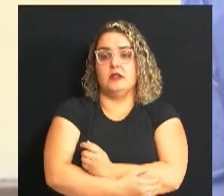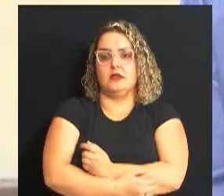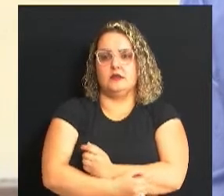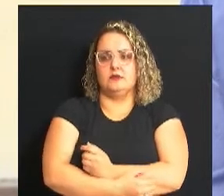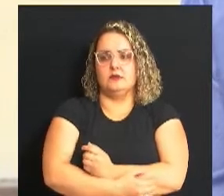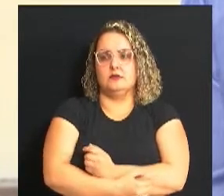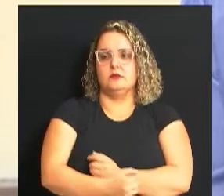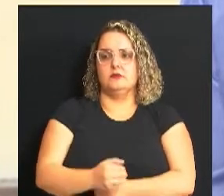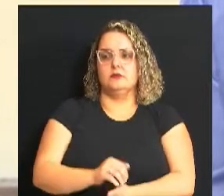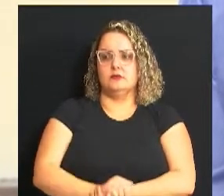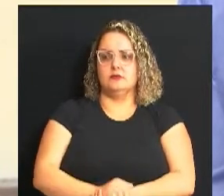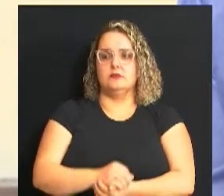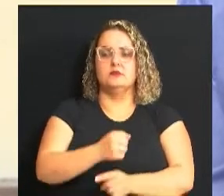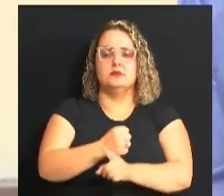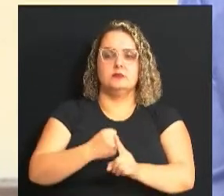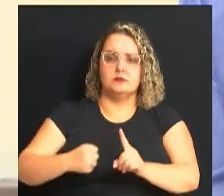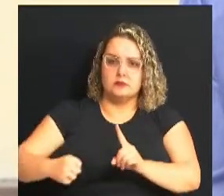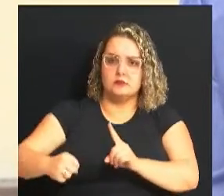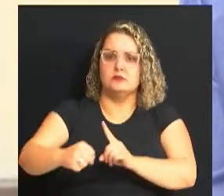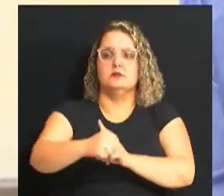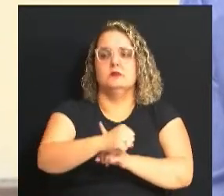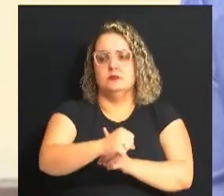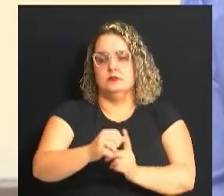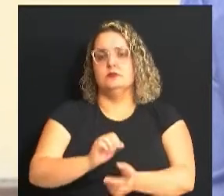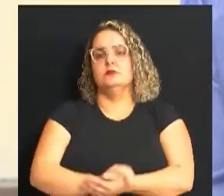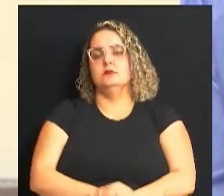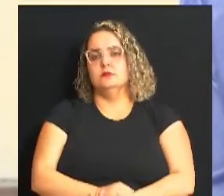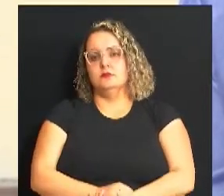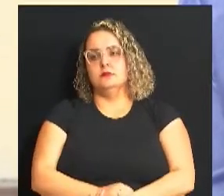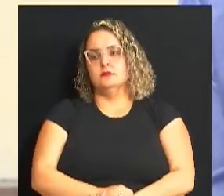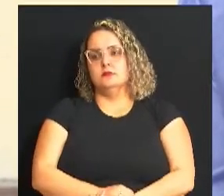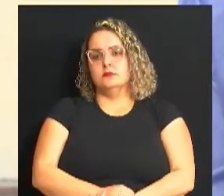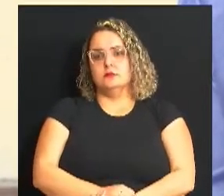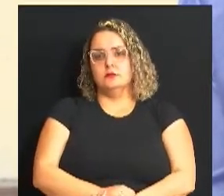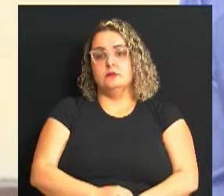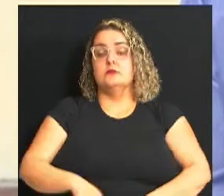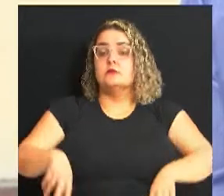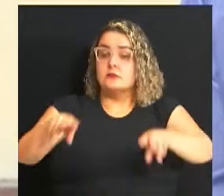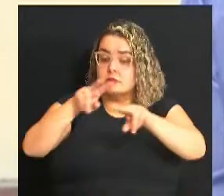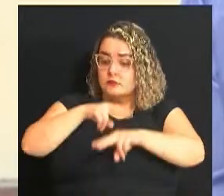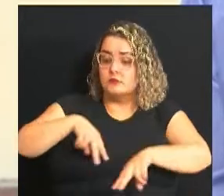social, um projeto que visa